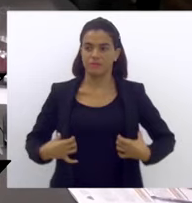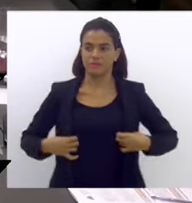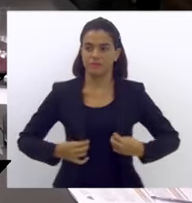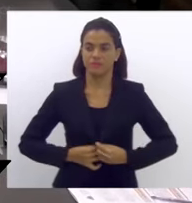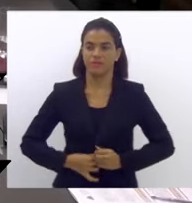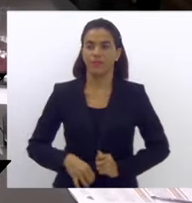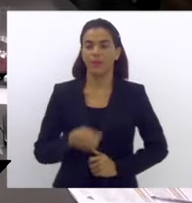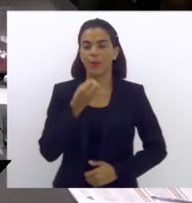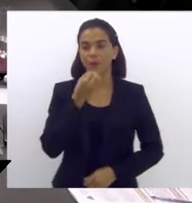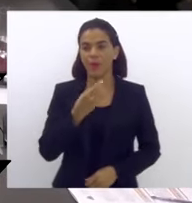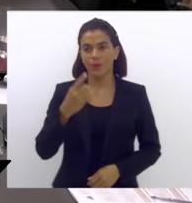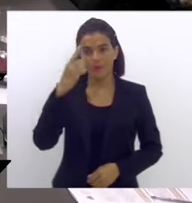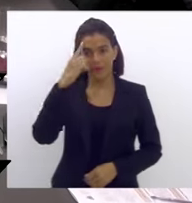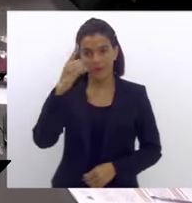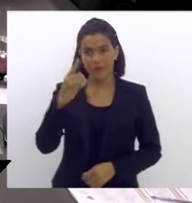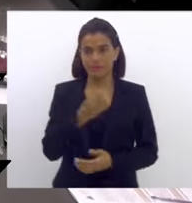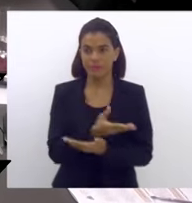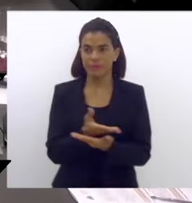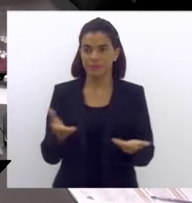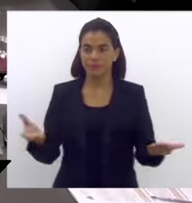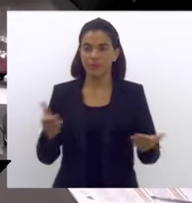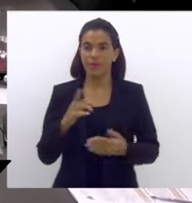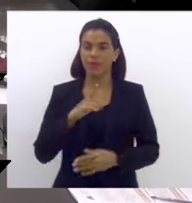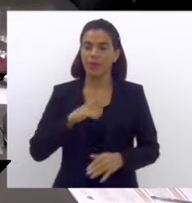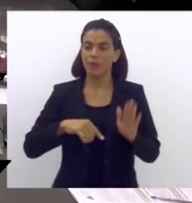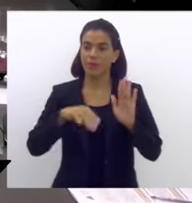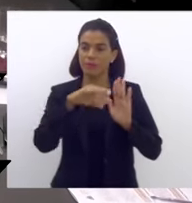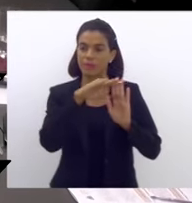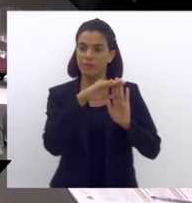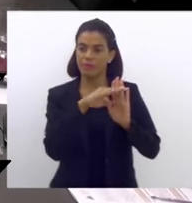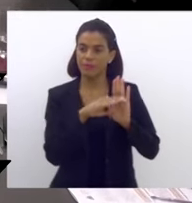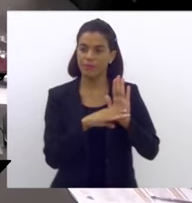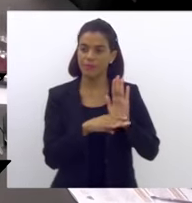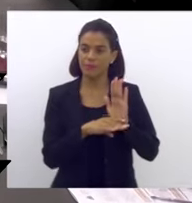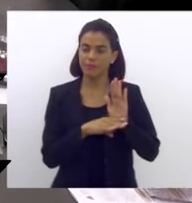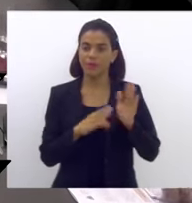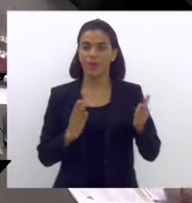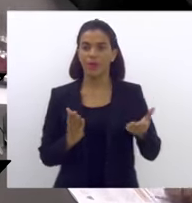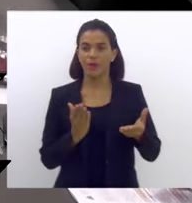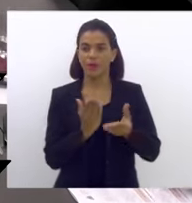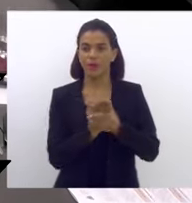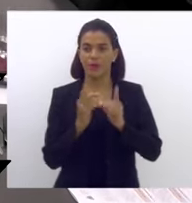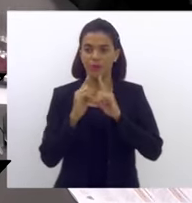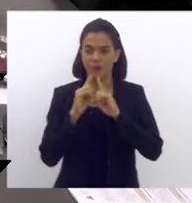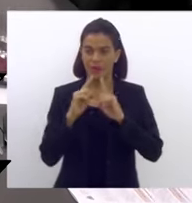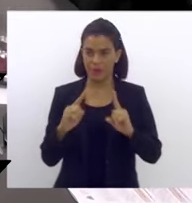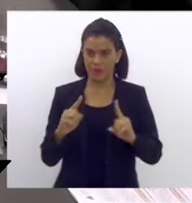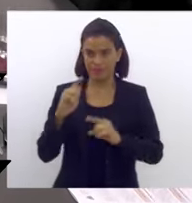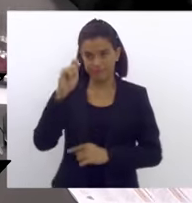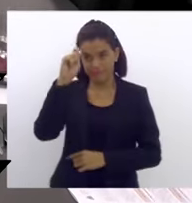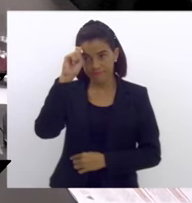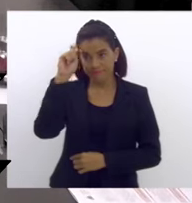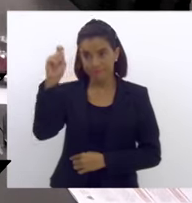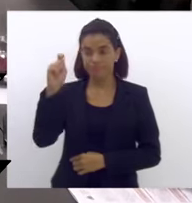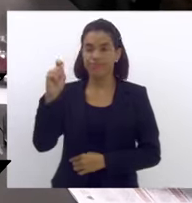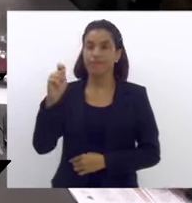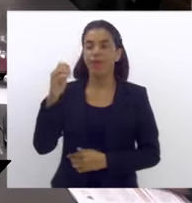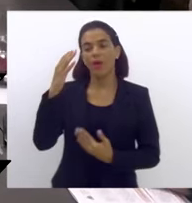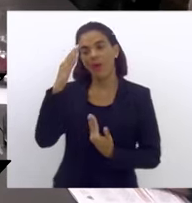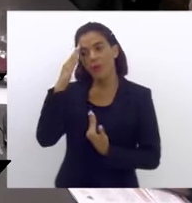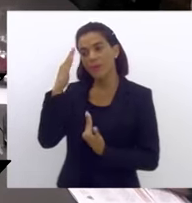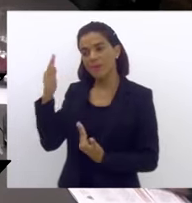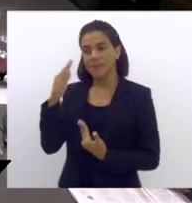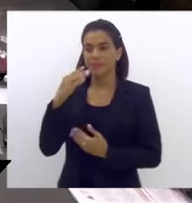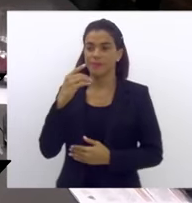Bom dia a todos tem uma a gente tem uma questão de ordem que é um recurso recurso do autor Obrigado Deputado Dr Serginho